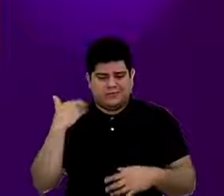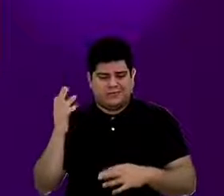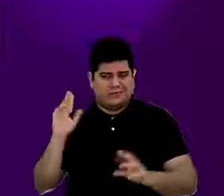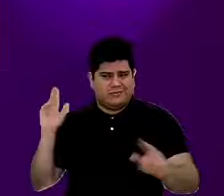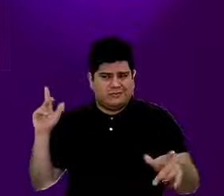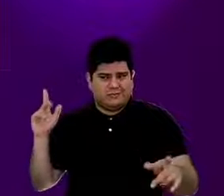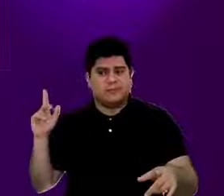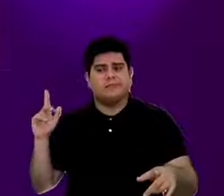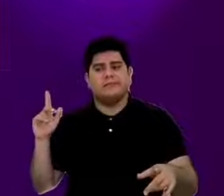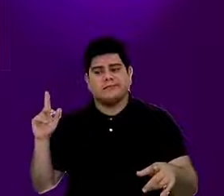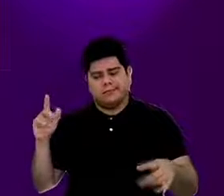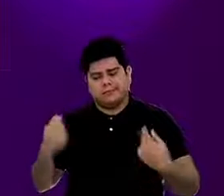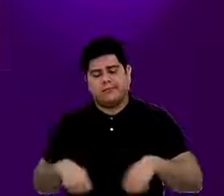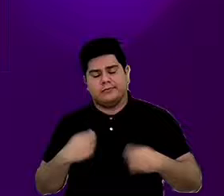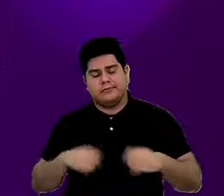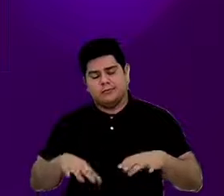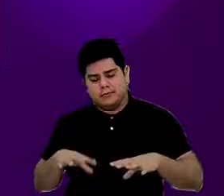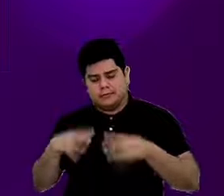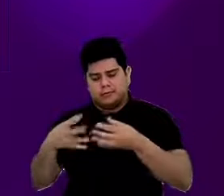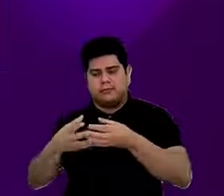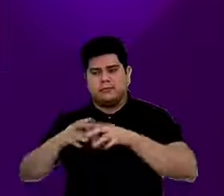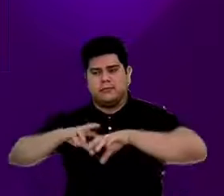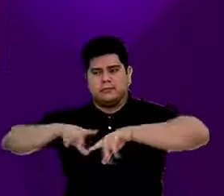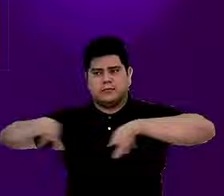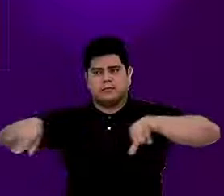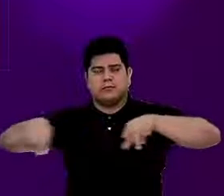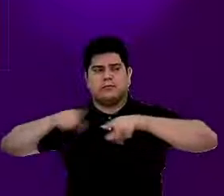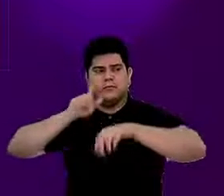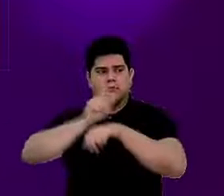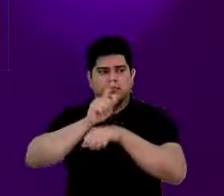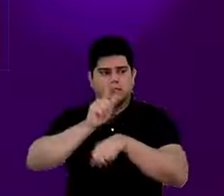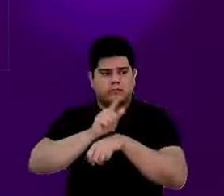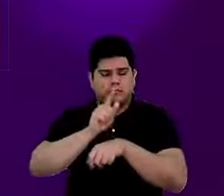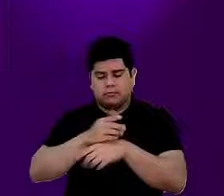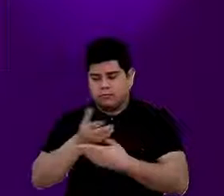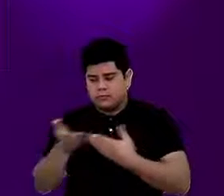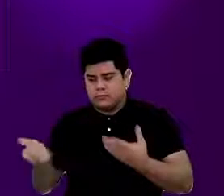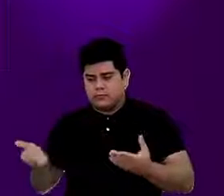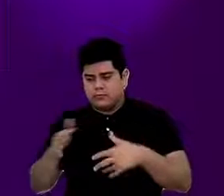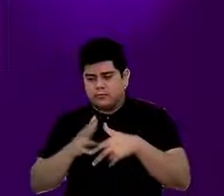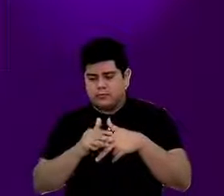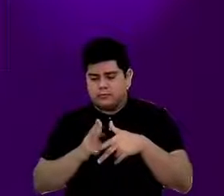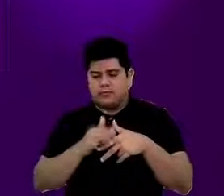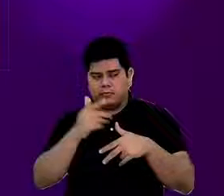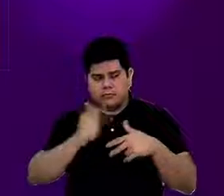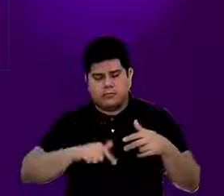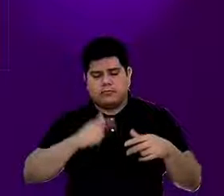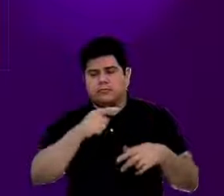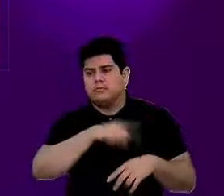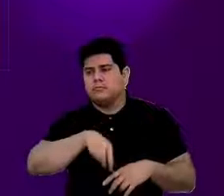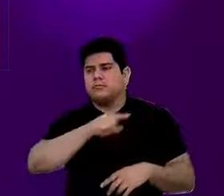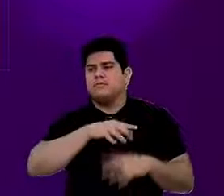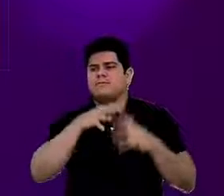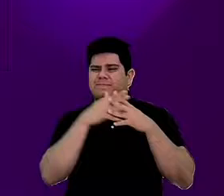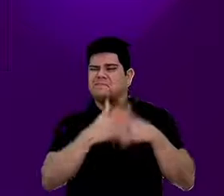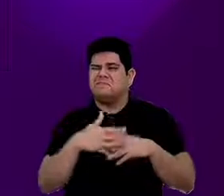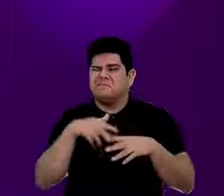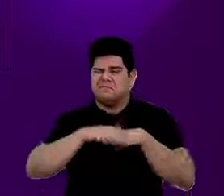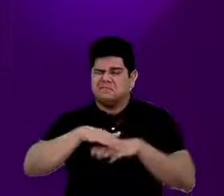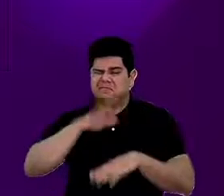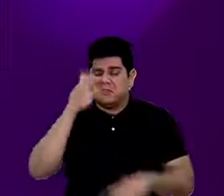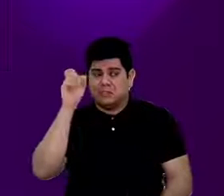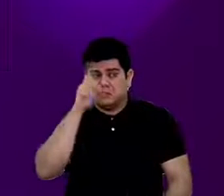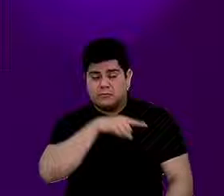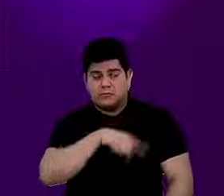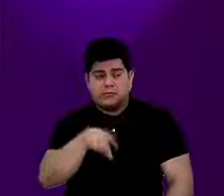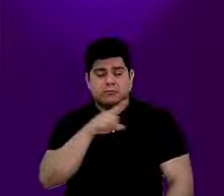que a gente precisa de uma equipe multi para gerenciar esses pacientes que vão ficando cada vez mais complexos, precisa